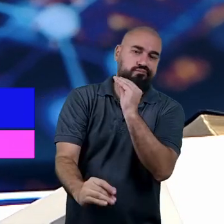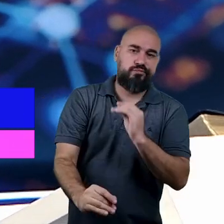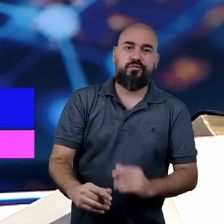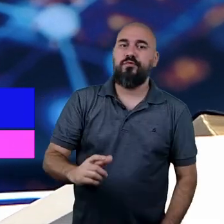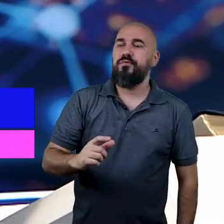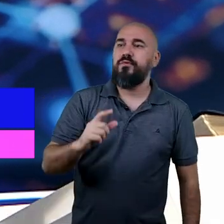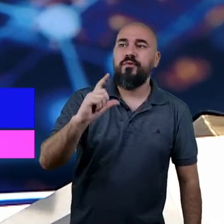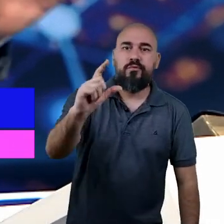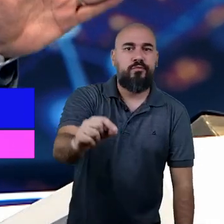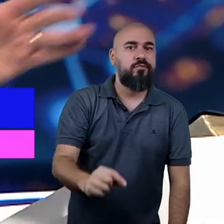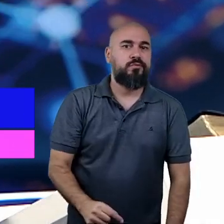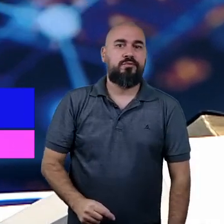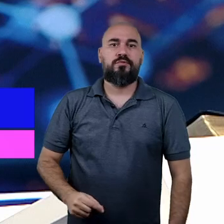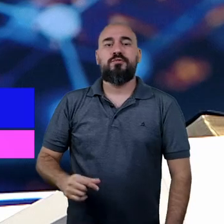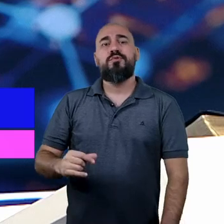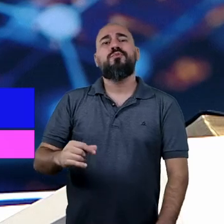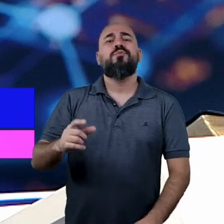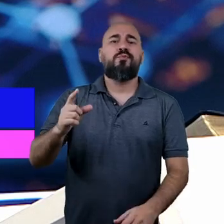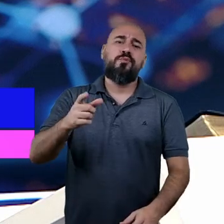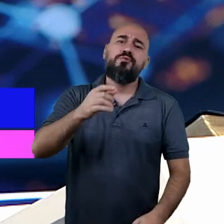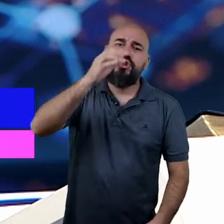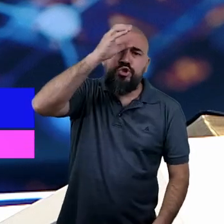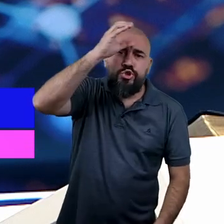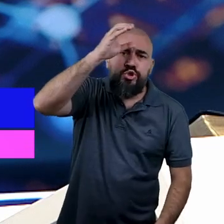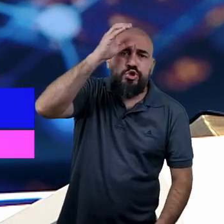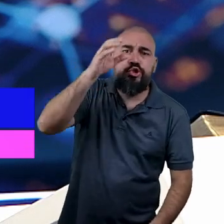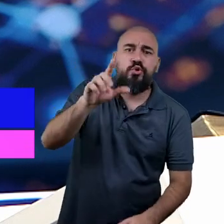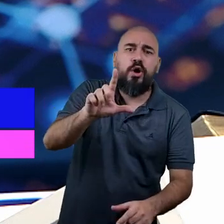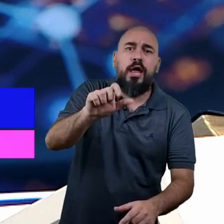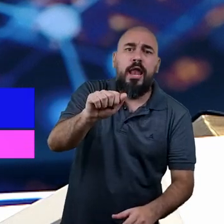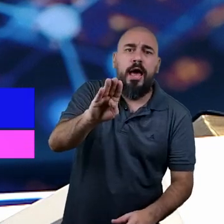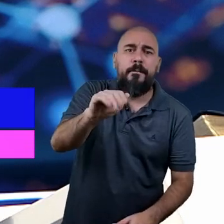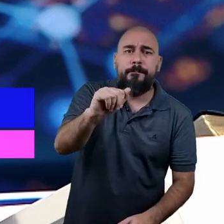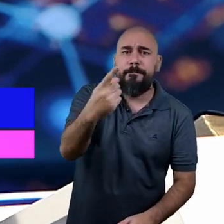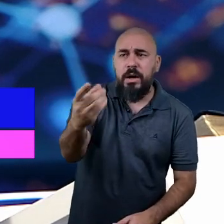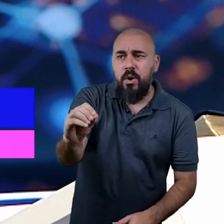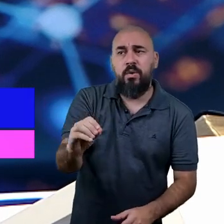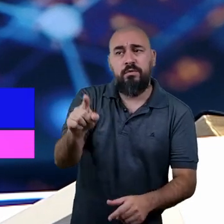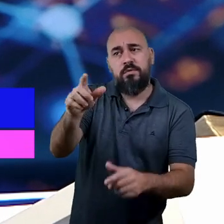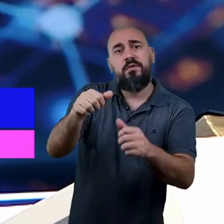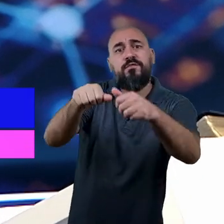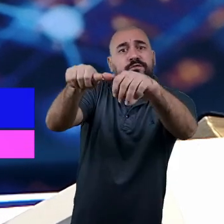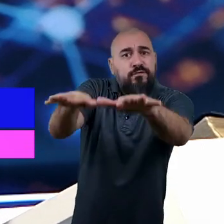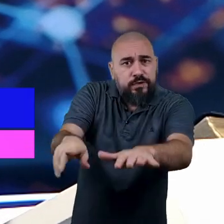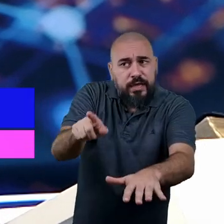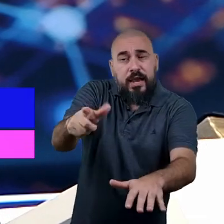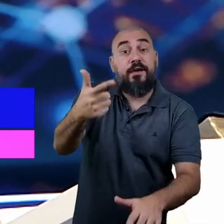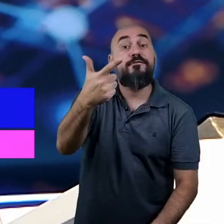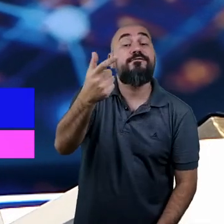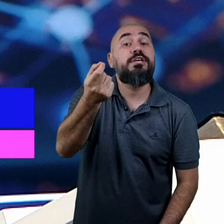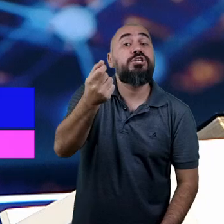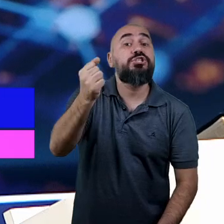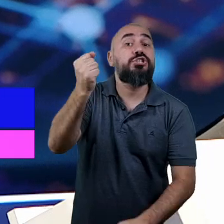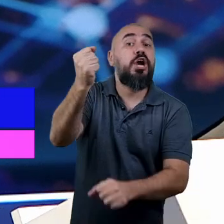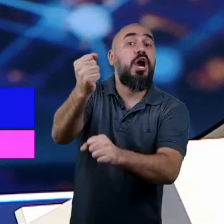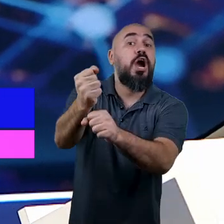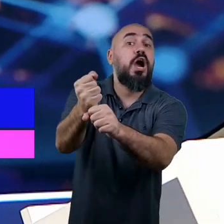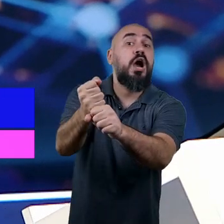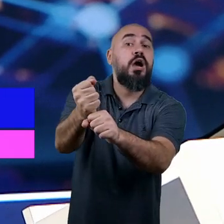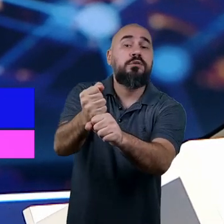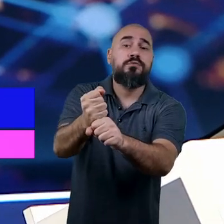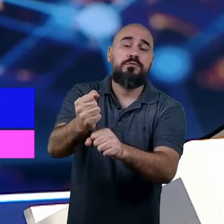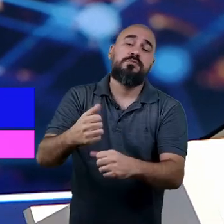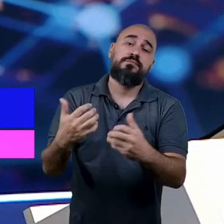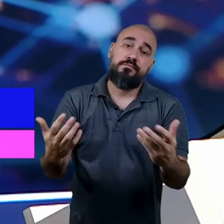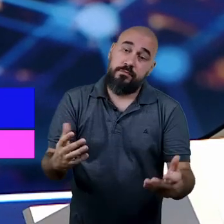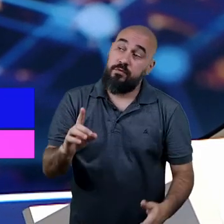trabalhar nas terras do seu tio Labão. E lá ele fica por 20 anos, até que chega um momento que Deus